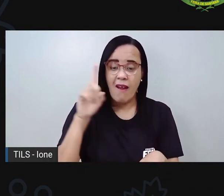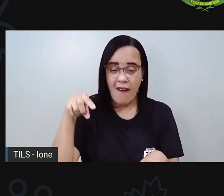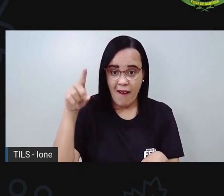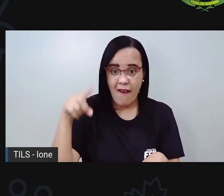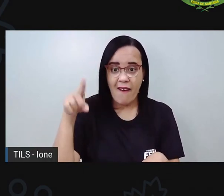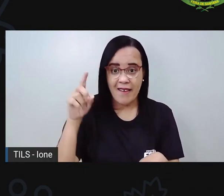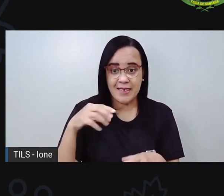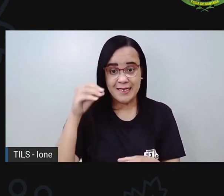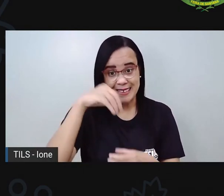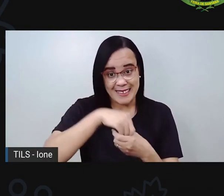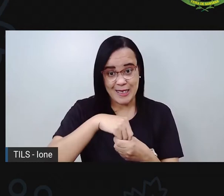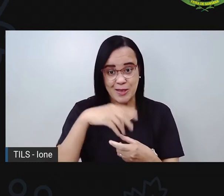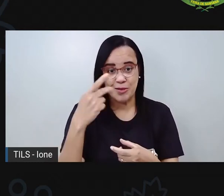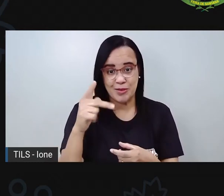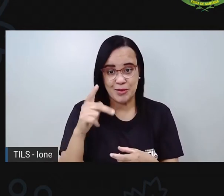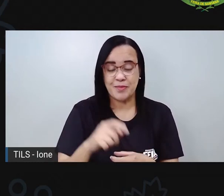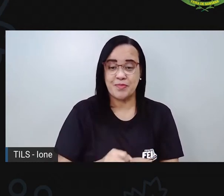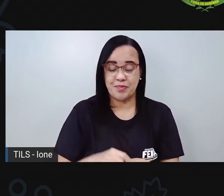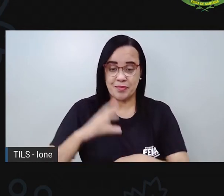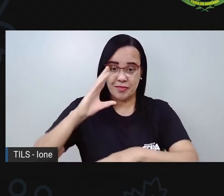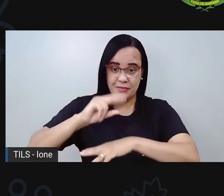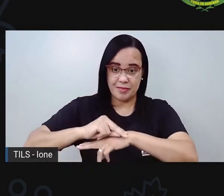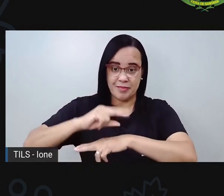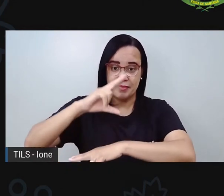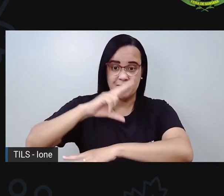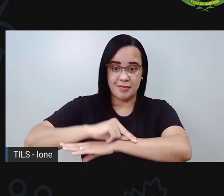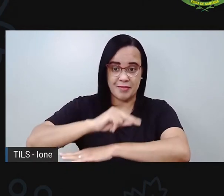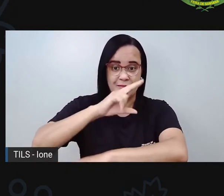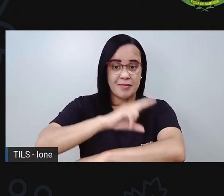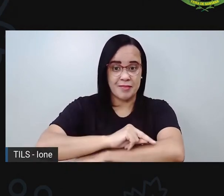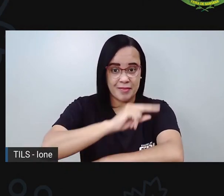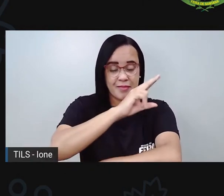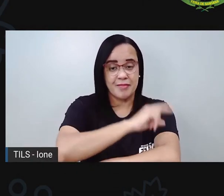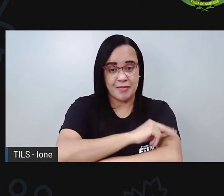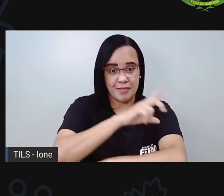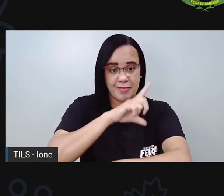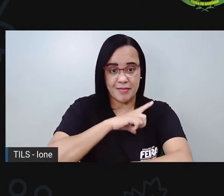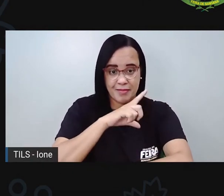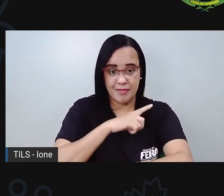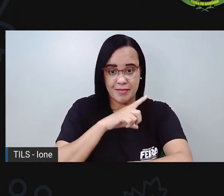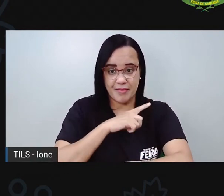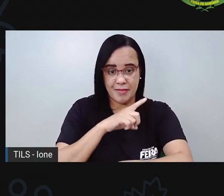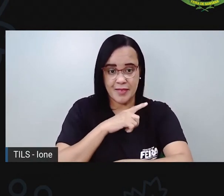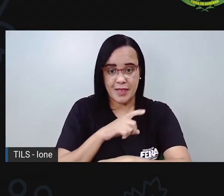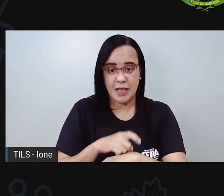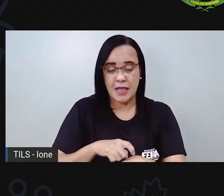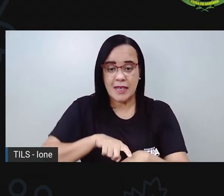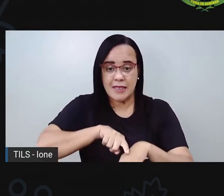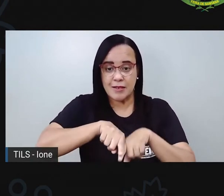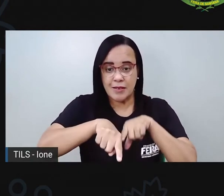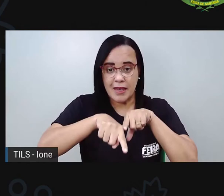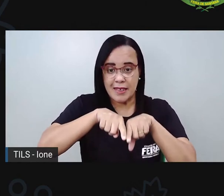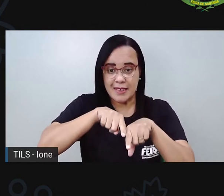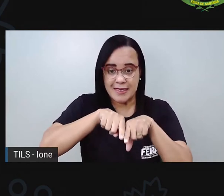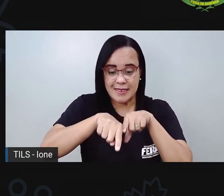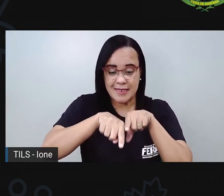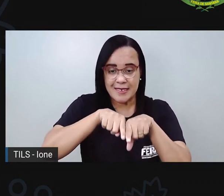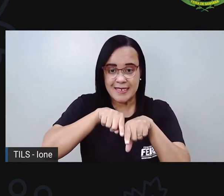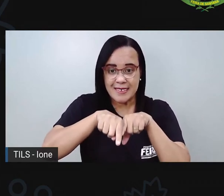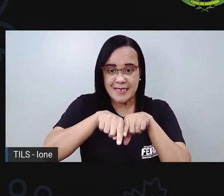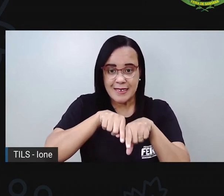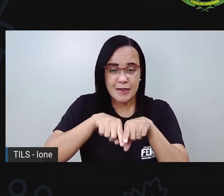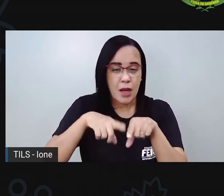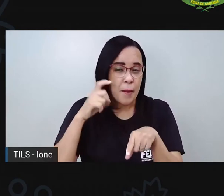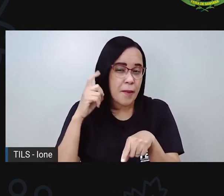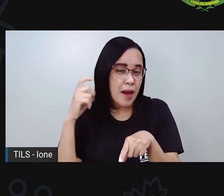ouvido no joelho pois o grilo tem e você sabia o que eles esfregam a patinha para fazer aquele som que a